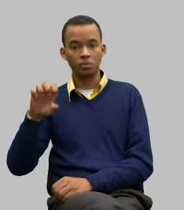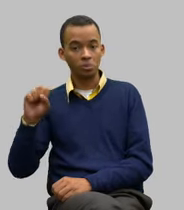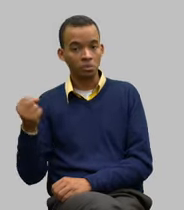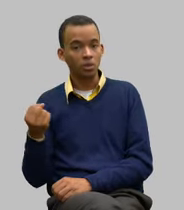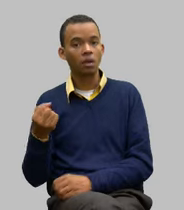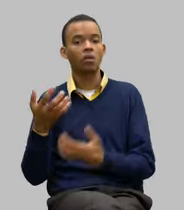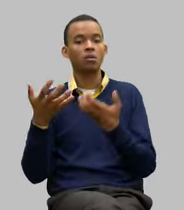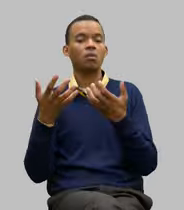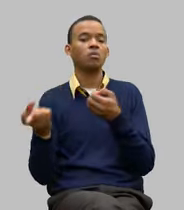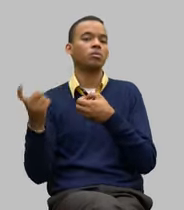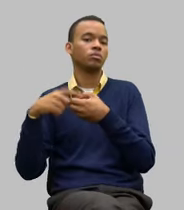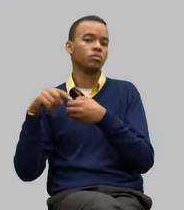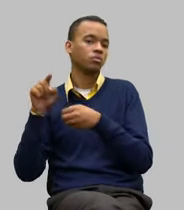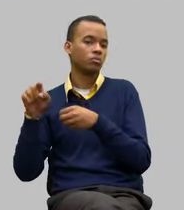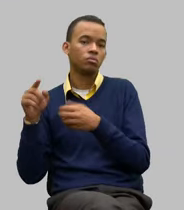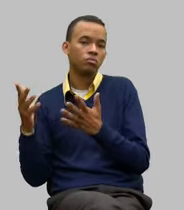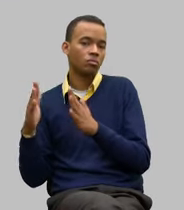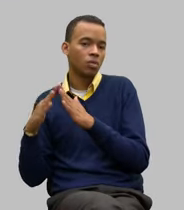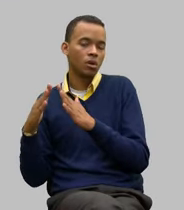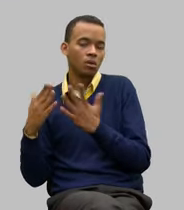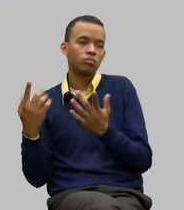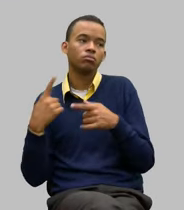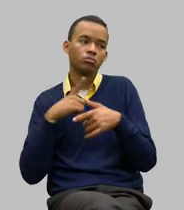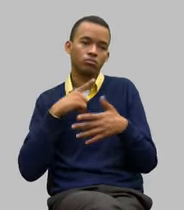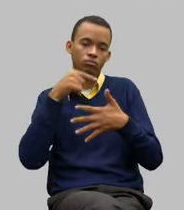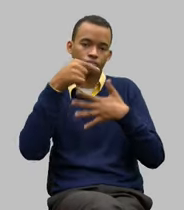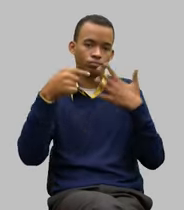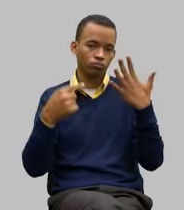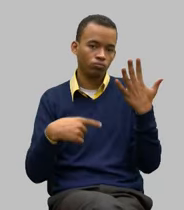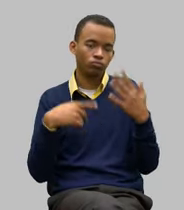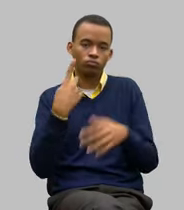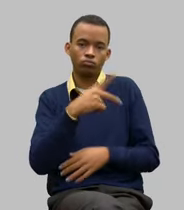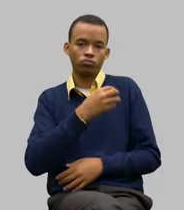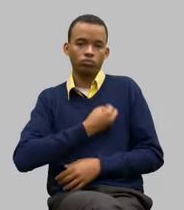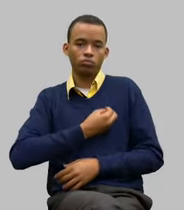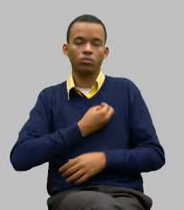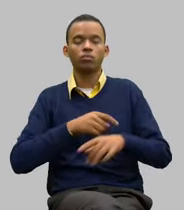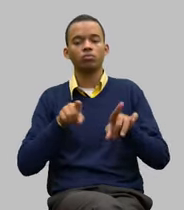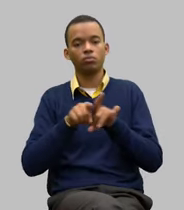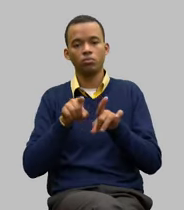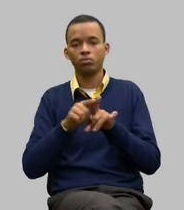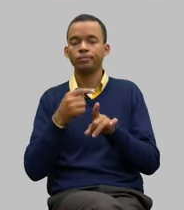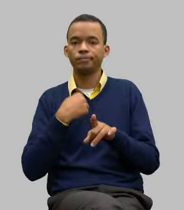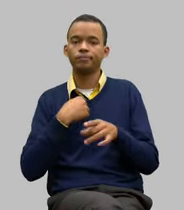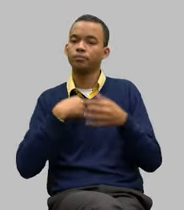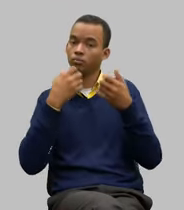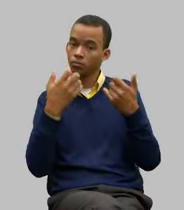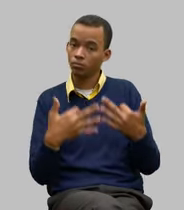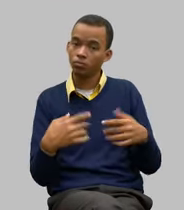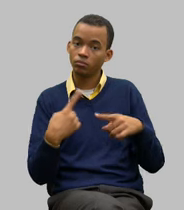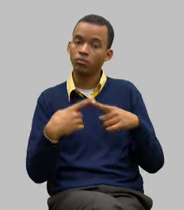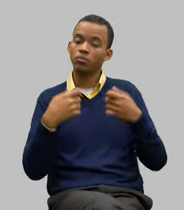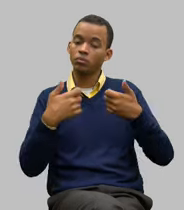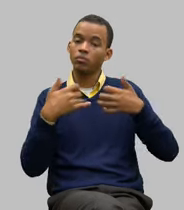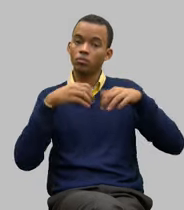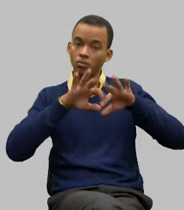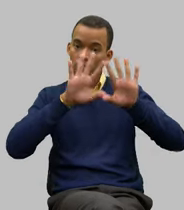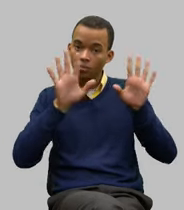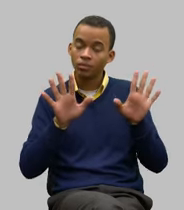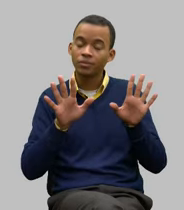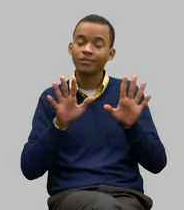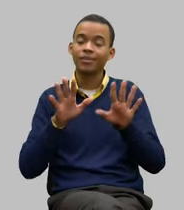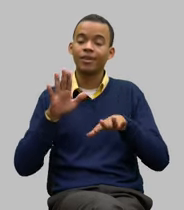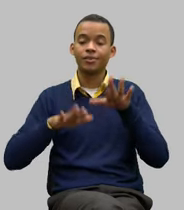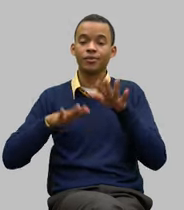voltar por uma série de de de questões da mesma forma eu tô falando isso aqui é para deixar claro pro senhor que às vezes o policial